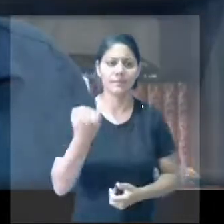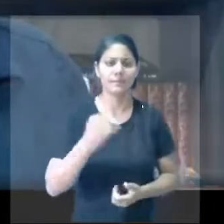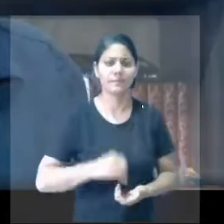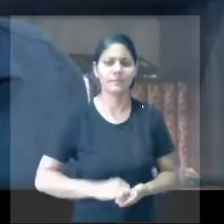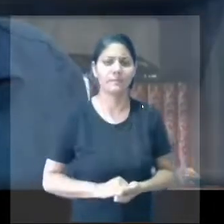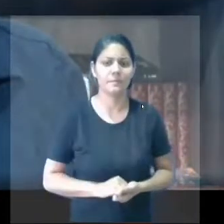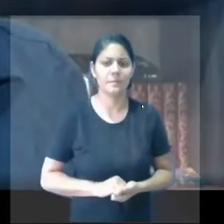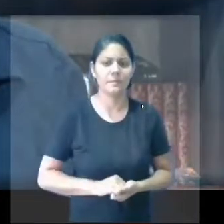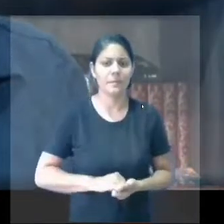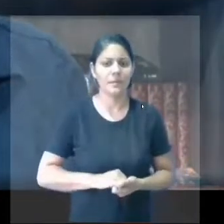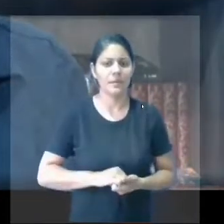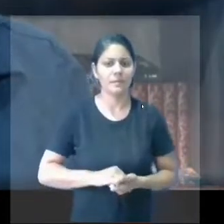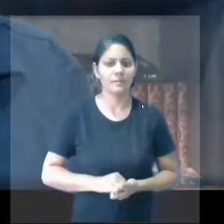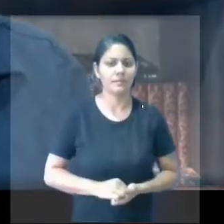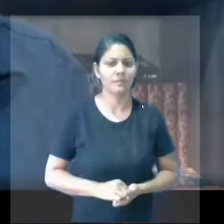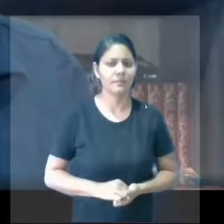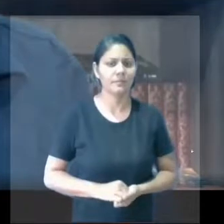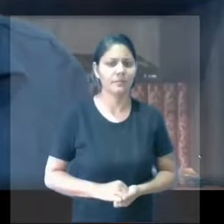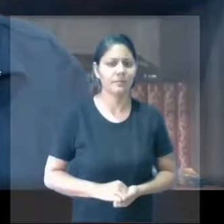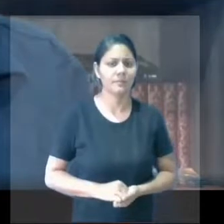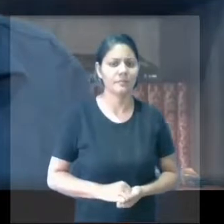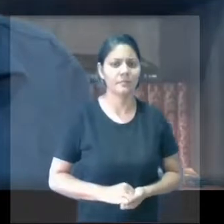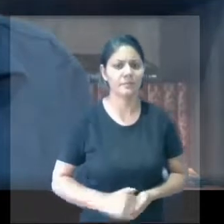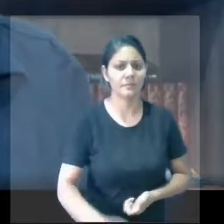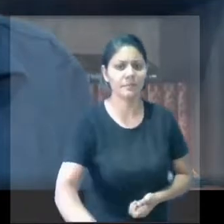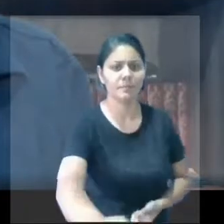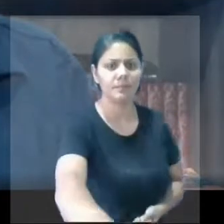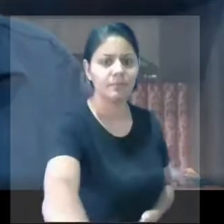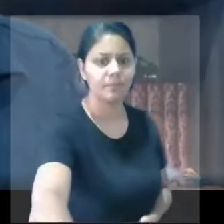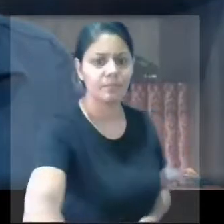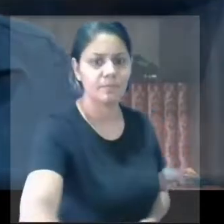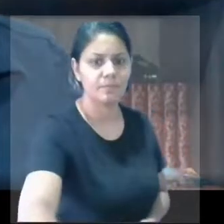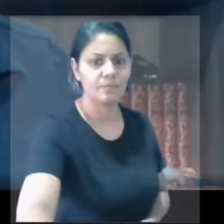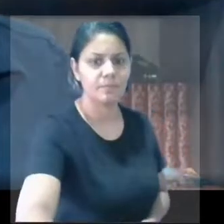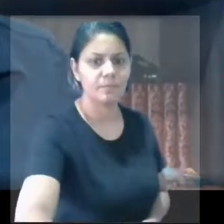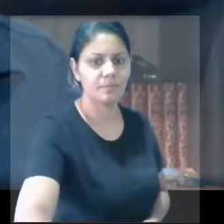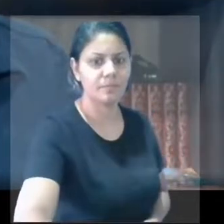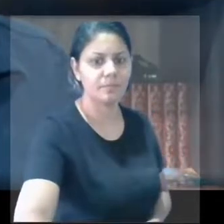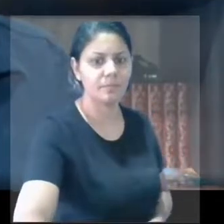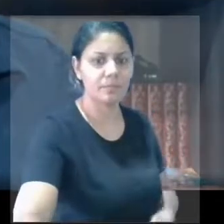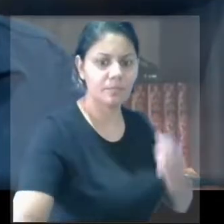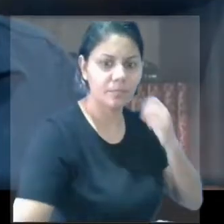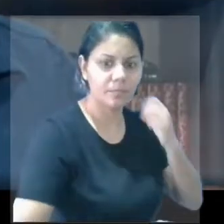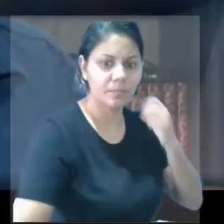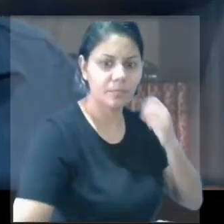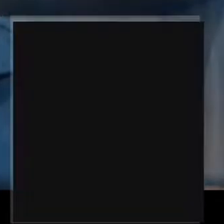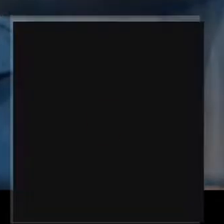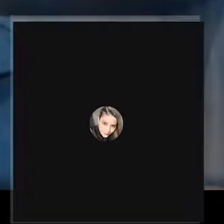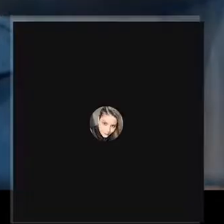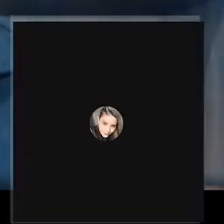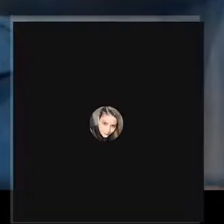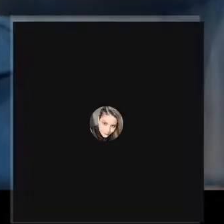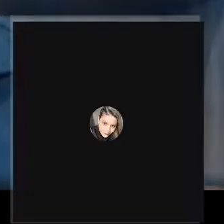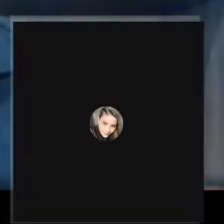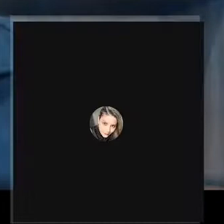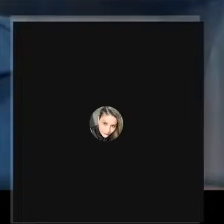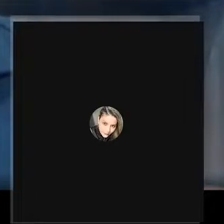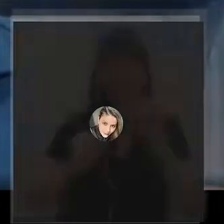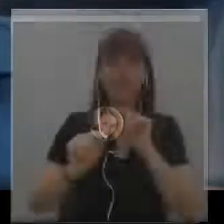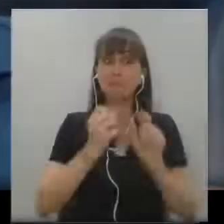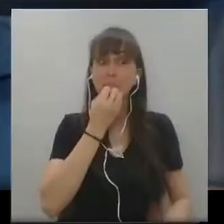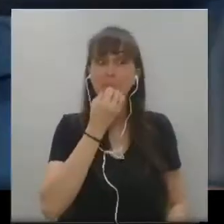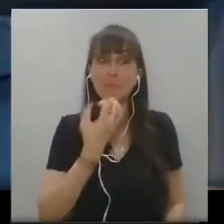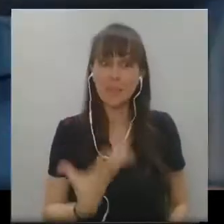pouco tempo que nos resta, né? E escolher bem as obras. E é justamente esse o papel dos clássicos. essas obras